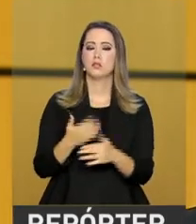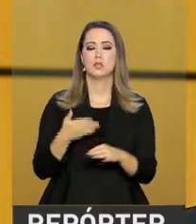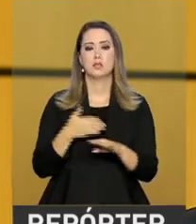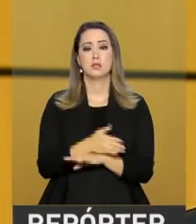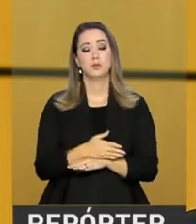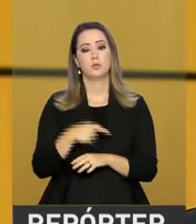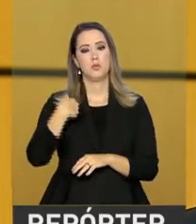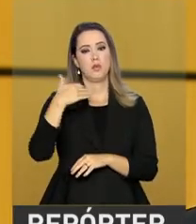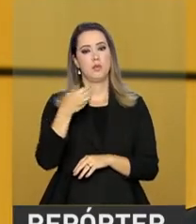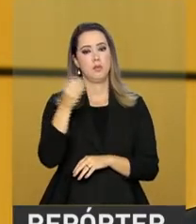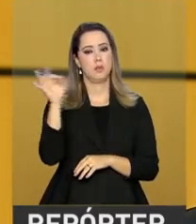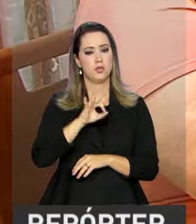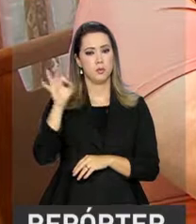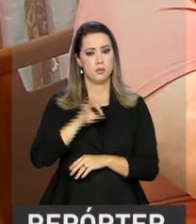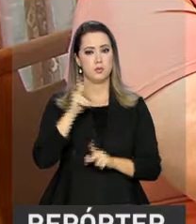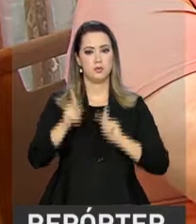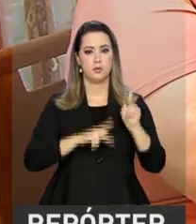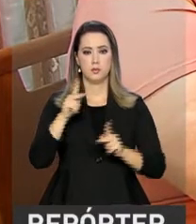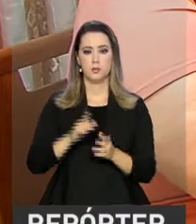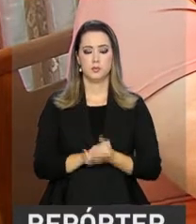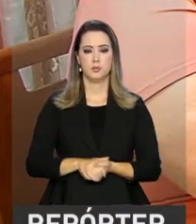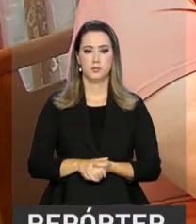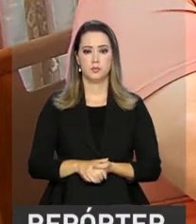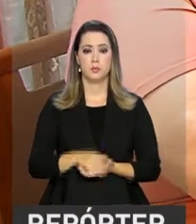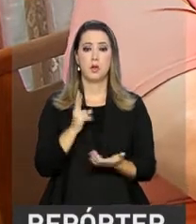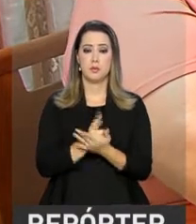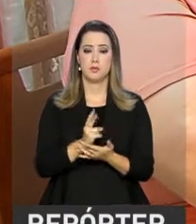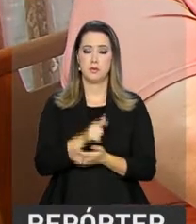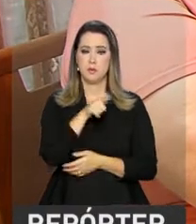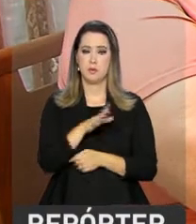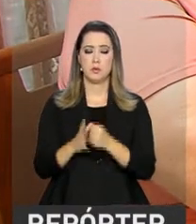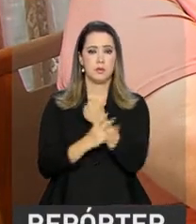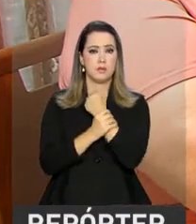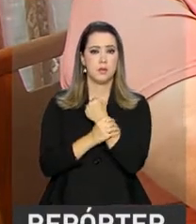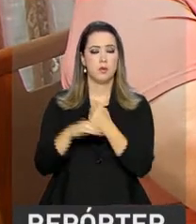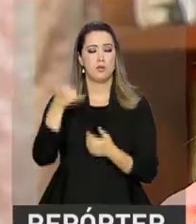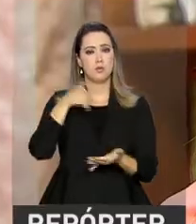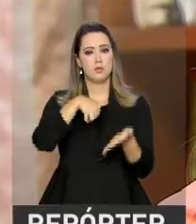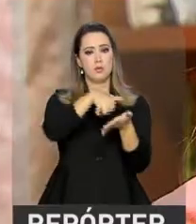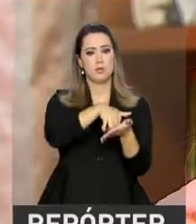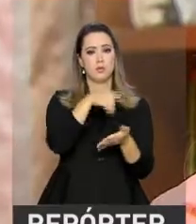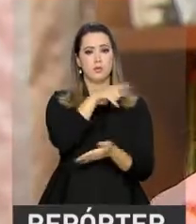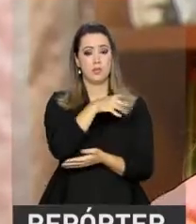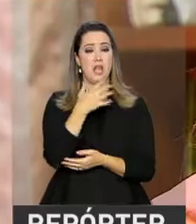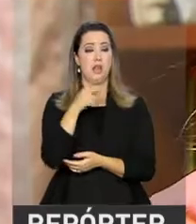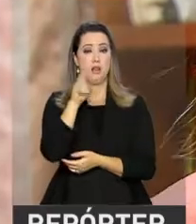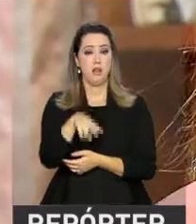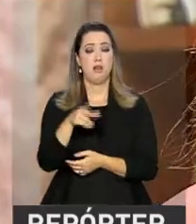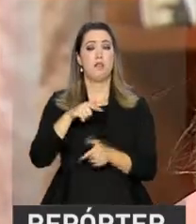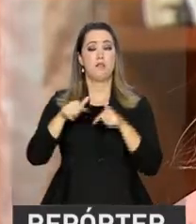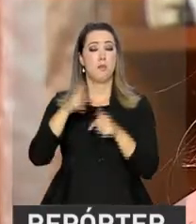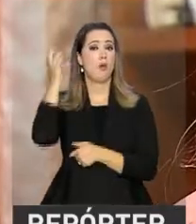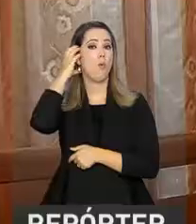é mais do que 100% da população mesmo assim há quem ainda prefira segurança de um telefone fixo a radialista wahda não